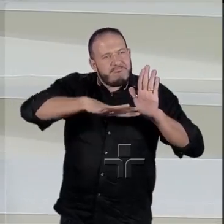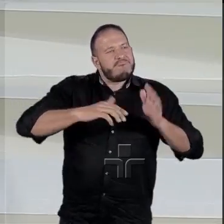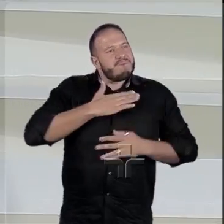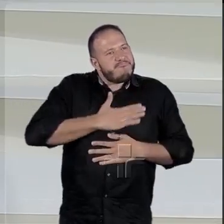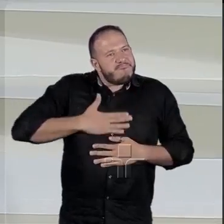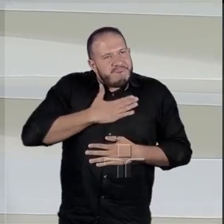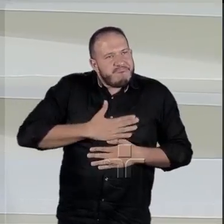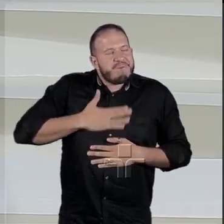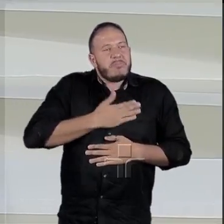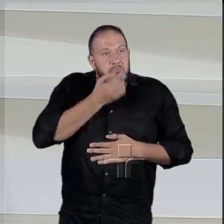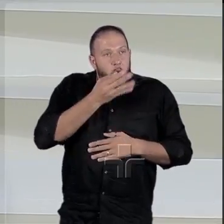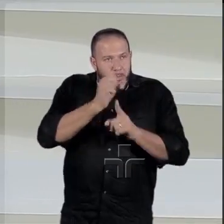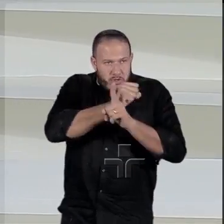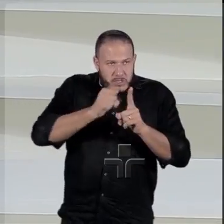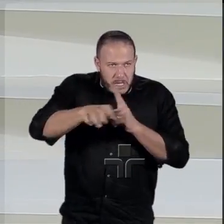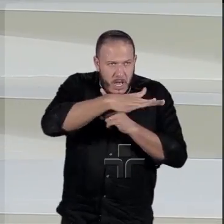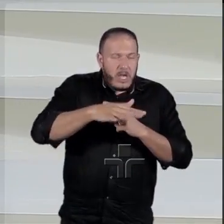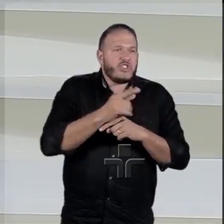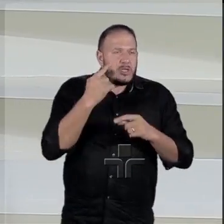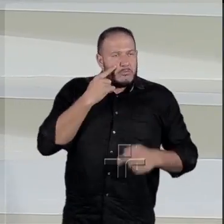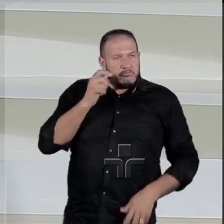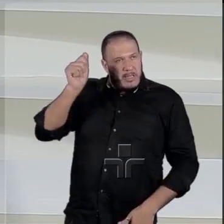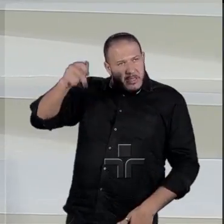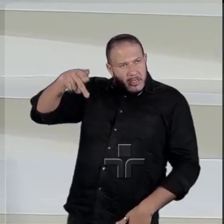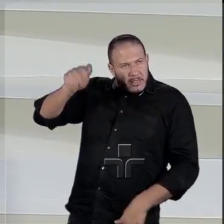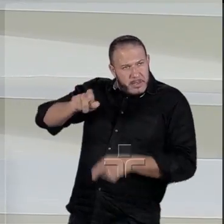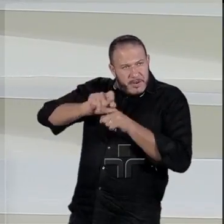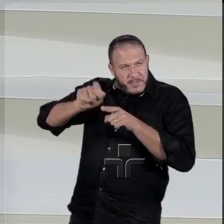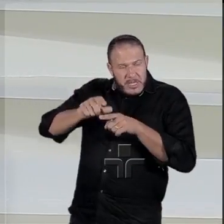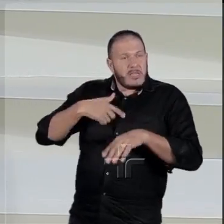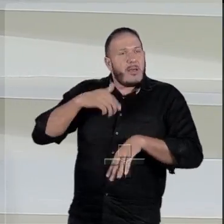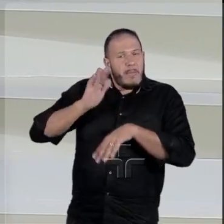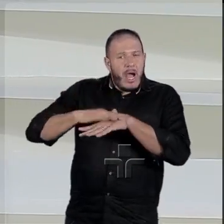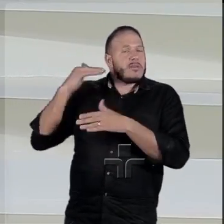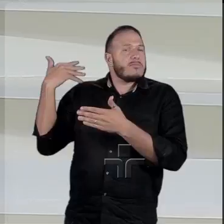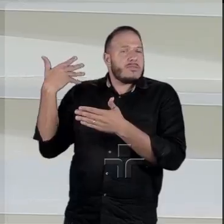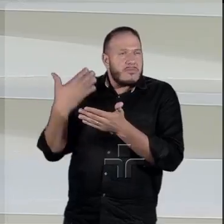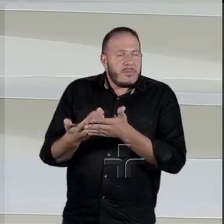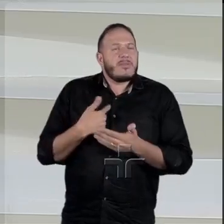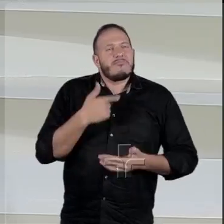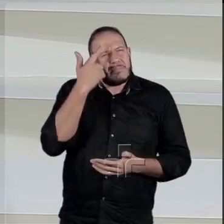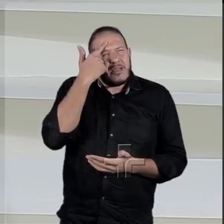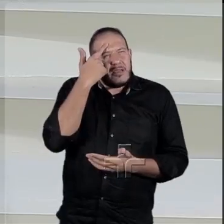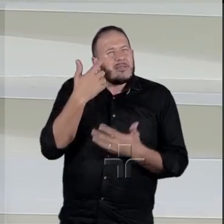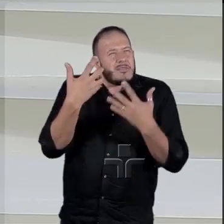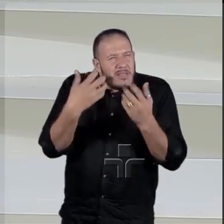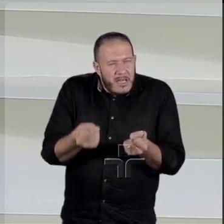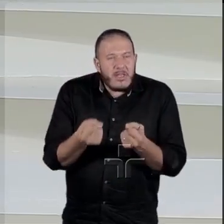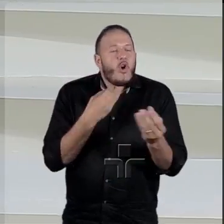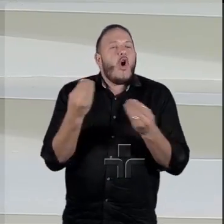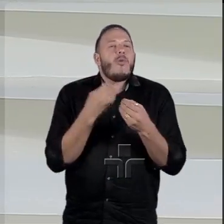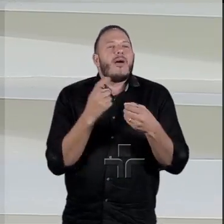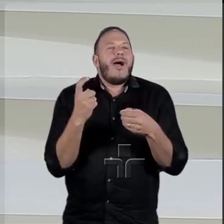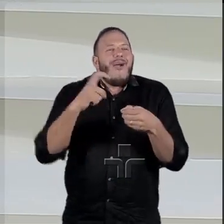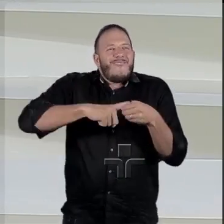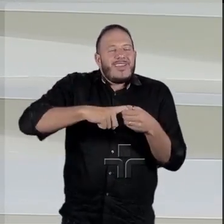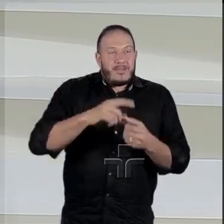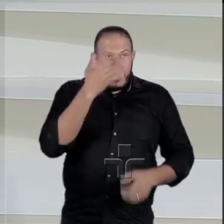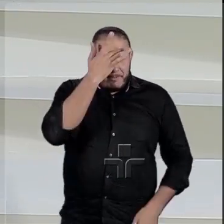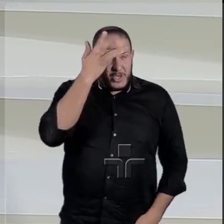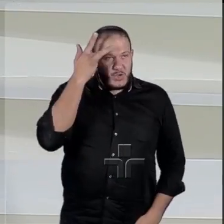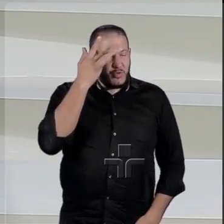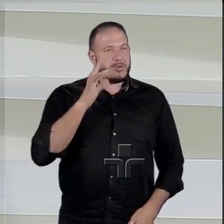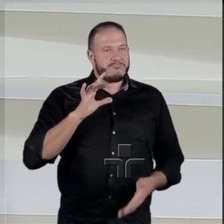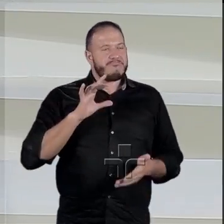mais típica delas, eles se assentam na ideia do vínculo de emprego. Então, quem tem vínculo